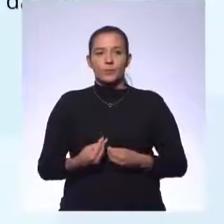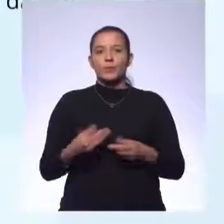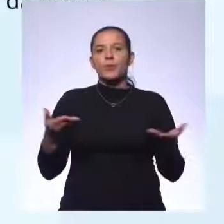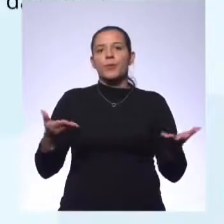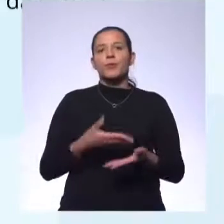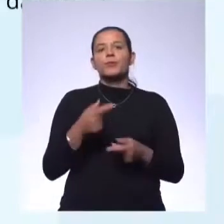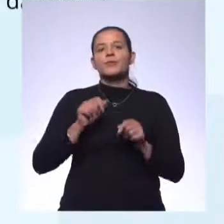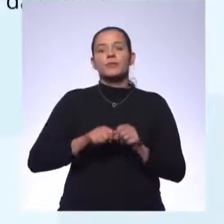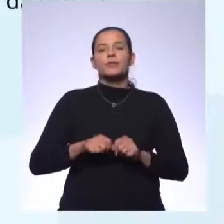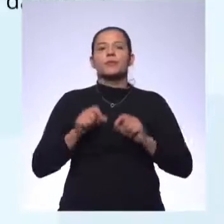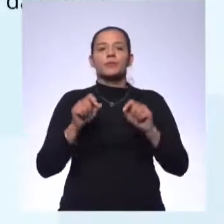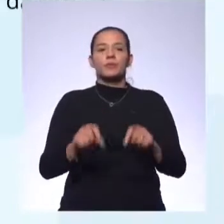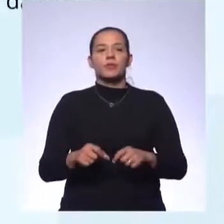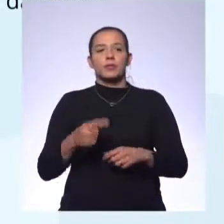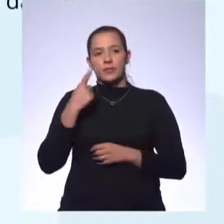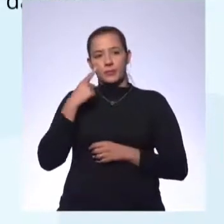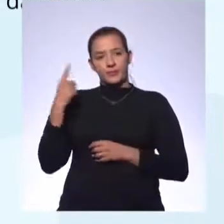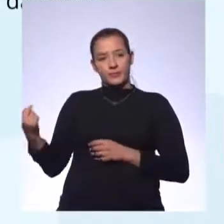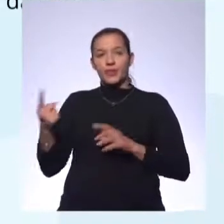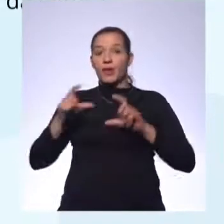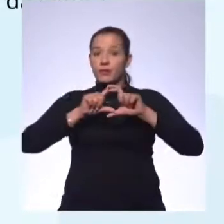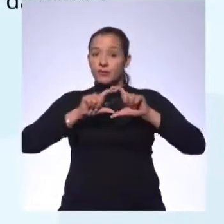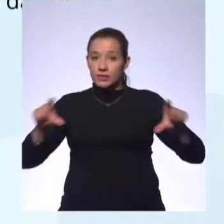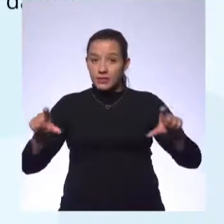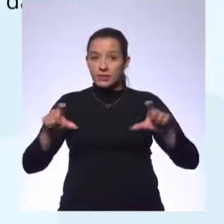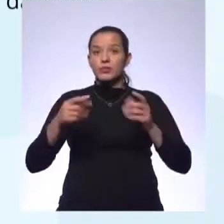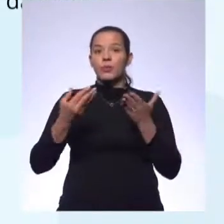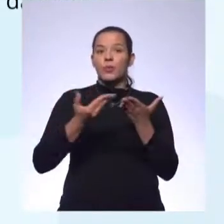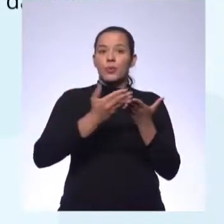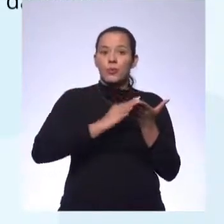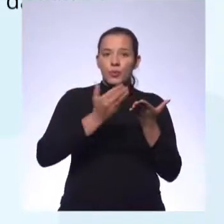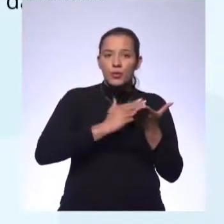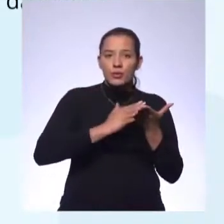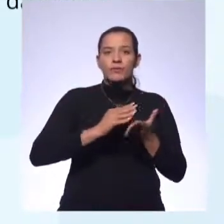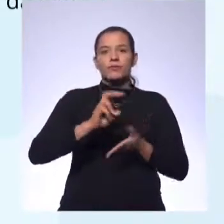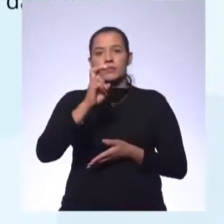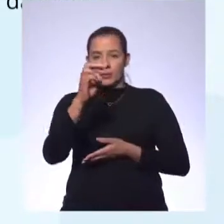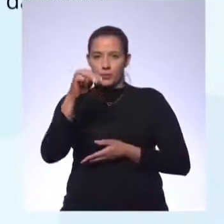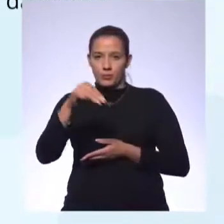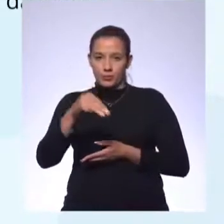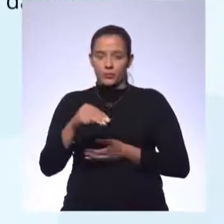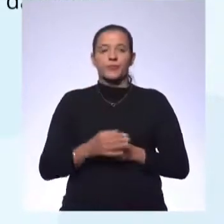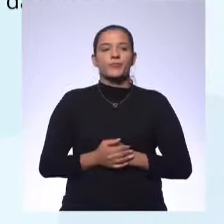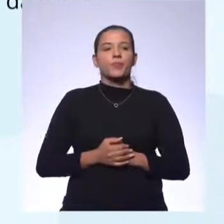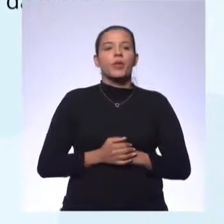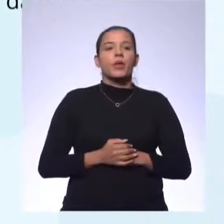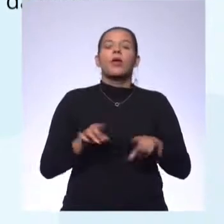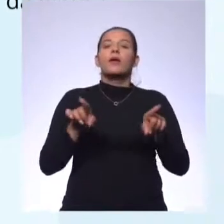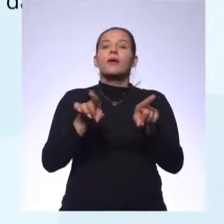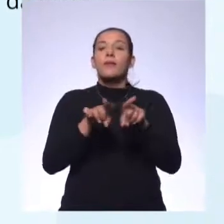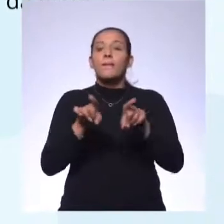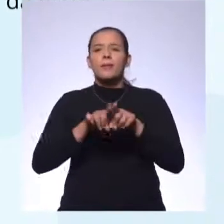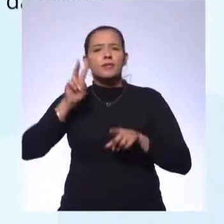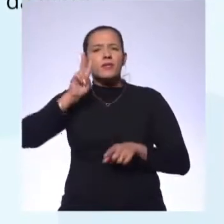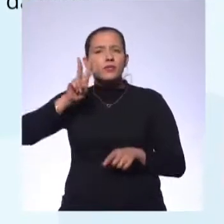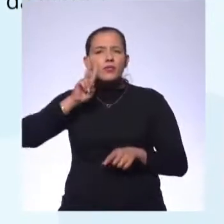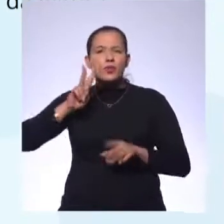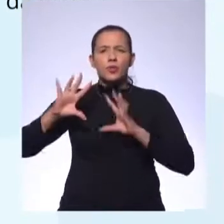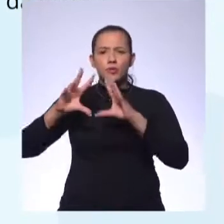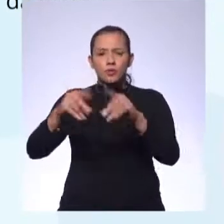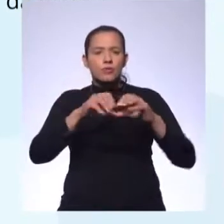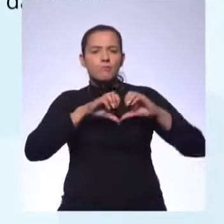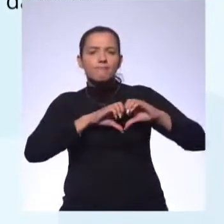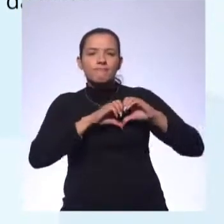hoje? Hoje nós lemos um trecho do livro 5 Minutos, de José de Alencar. Também debatemos sobre o lugar das histórias românticas e